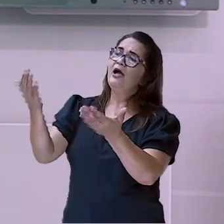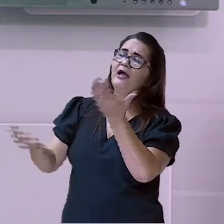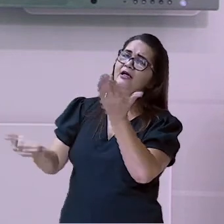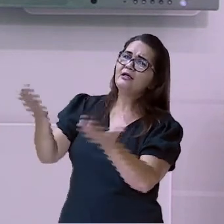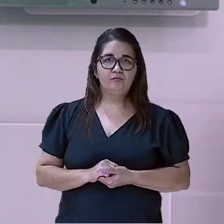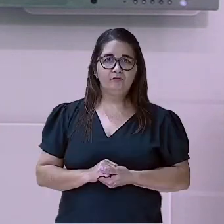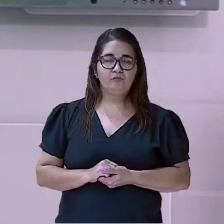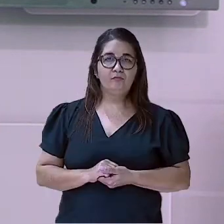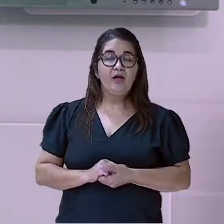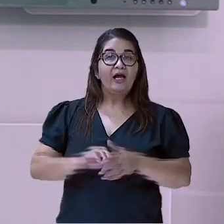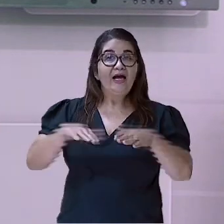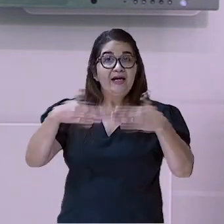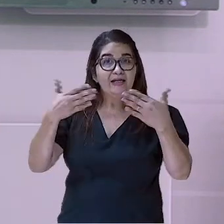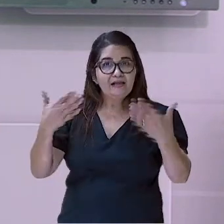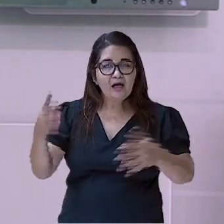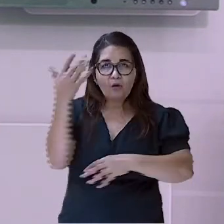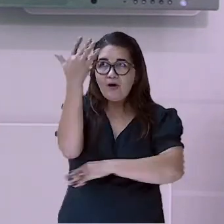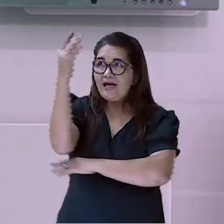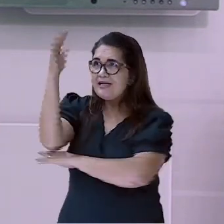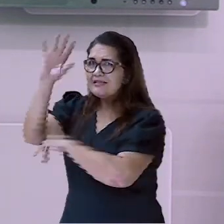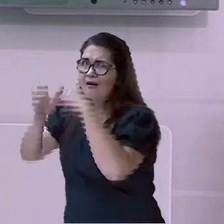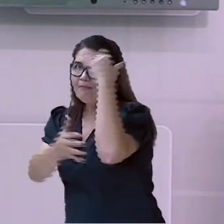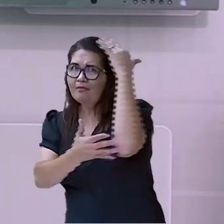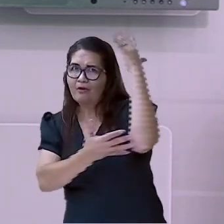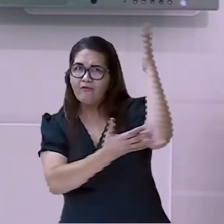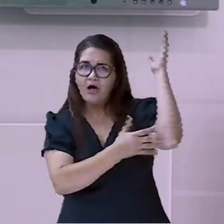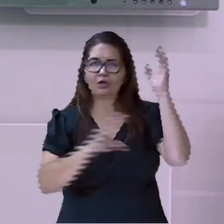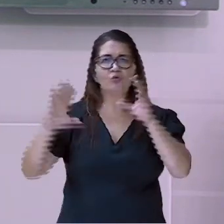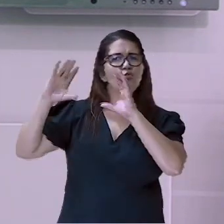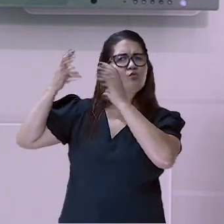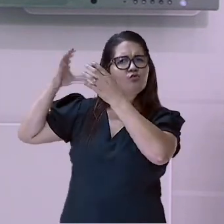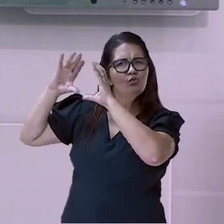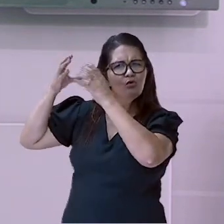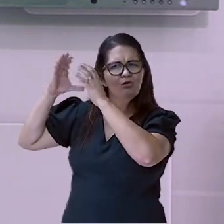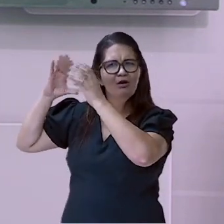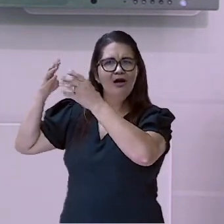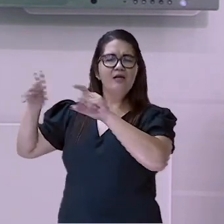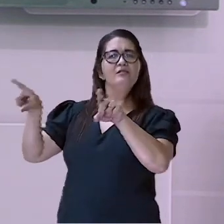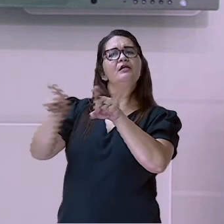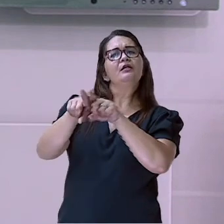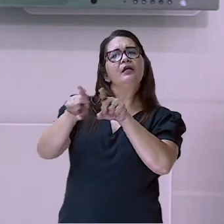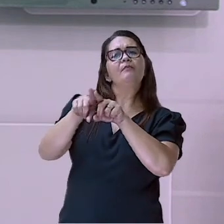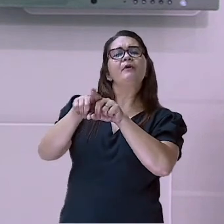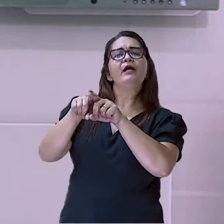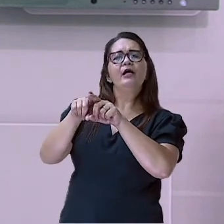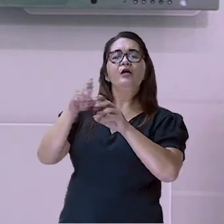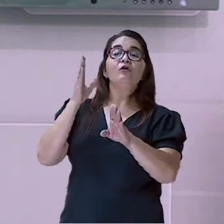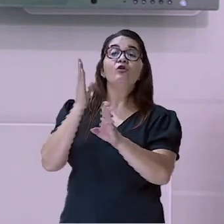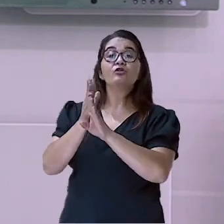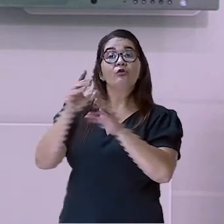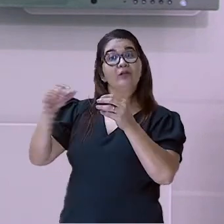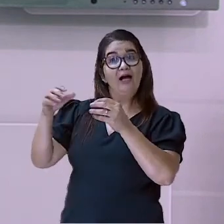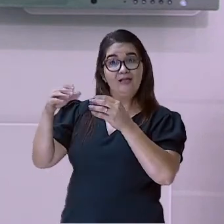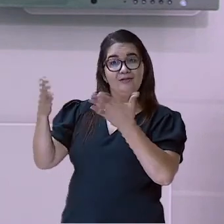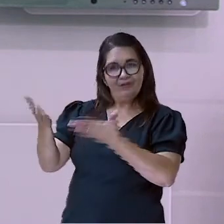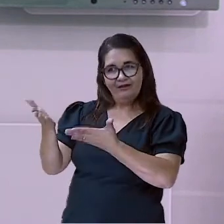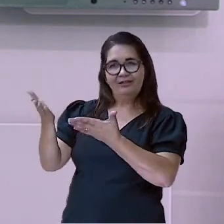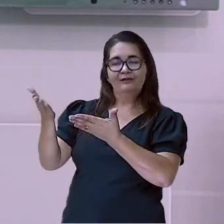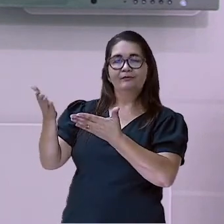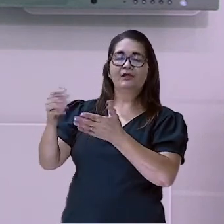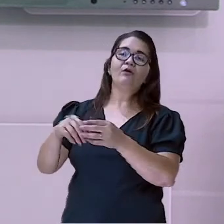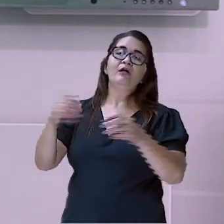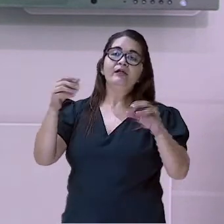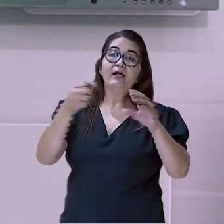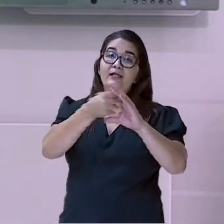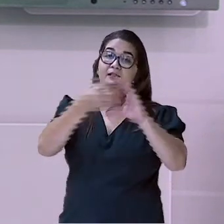muito seca. Então, ela fez uma transição e conseguiu se organizar e formar o que a gente conhece como mata de cocais, né?